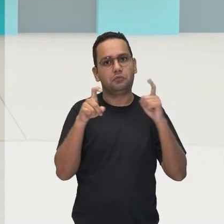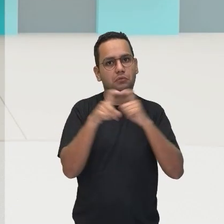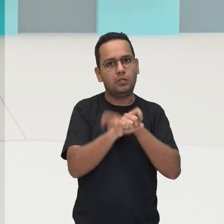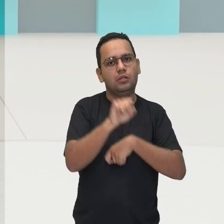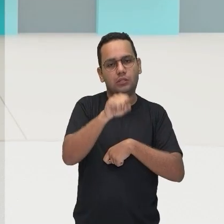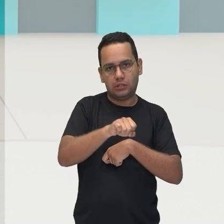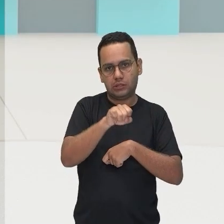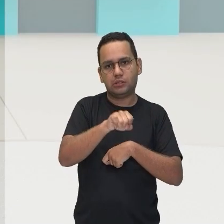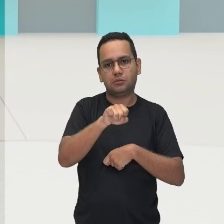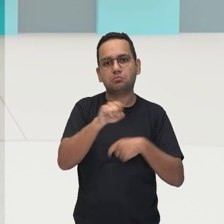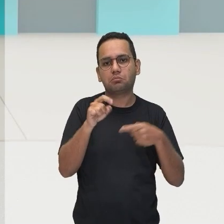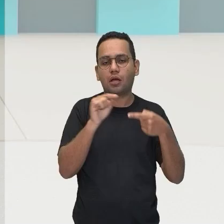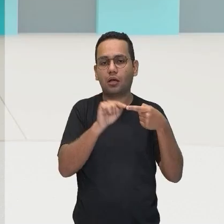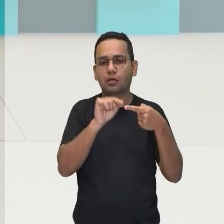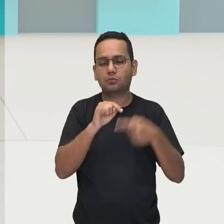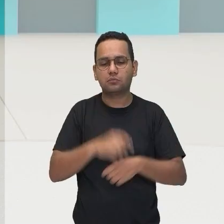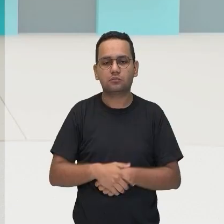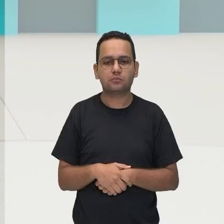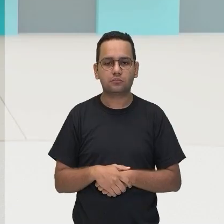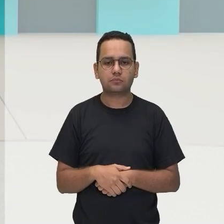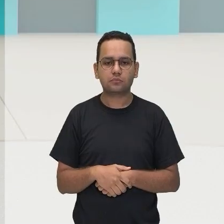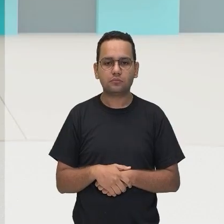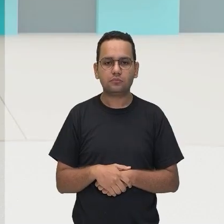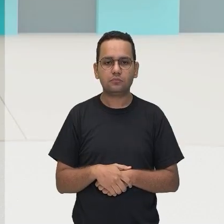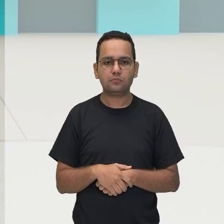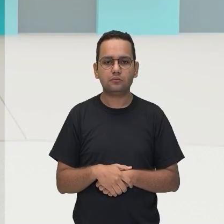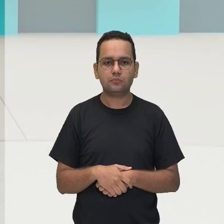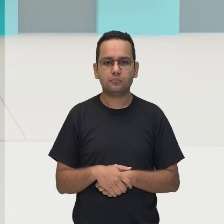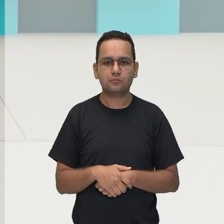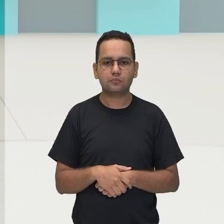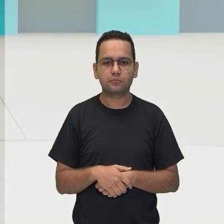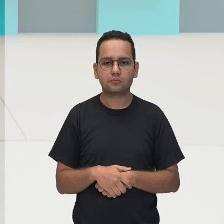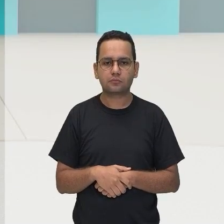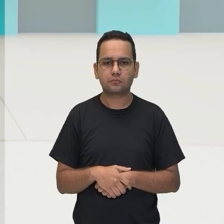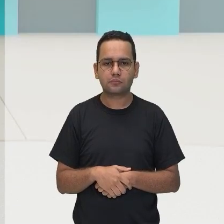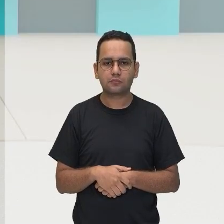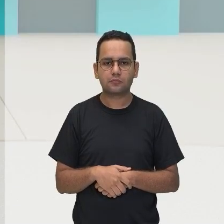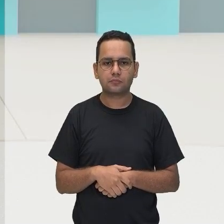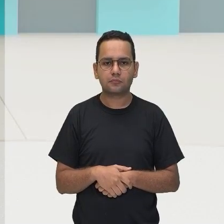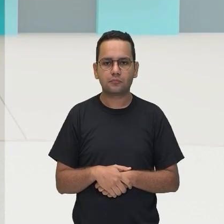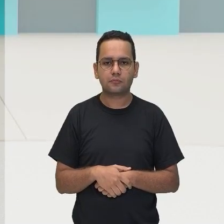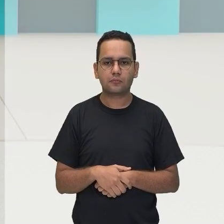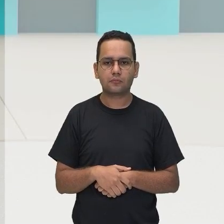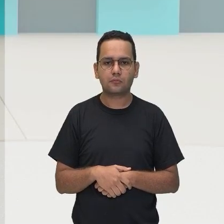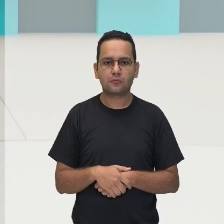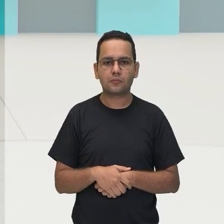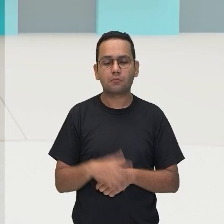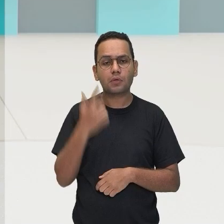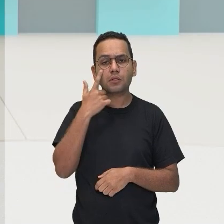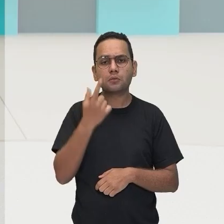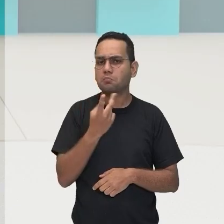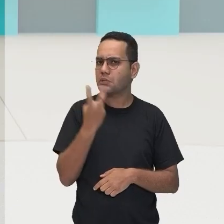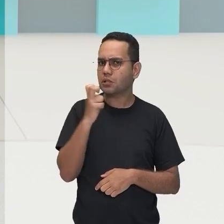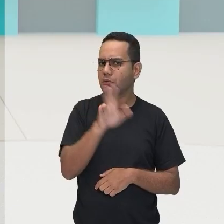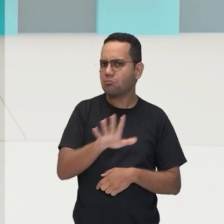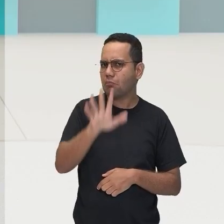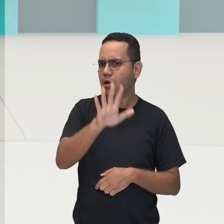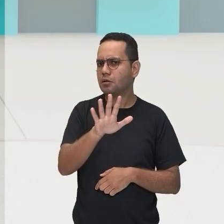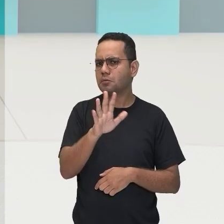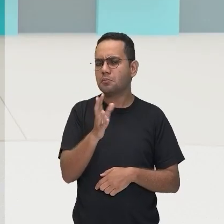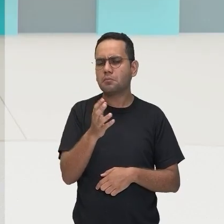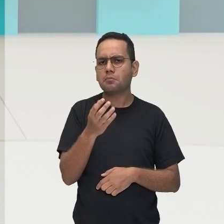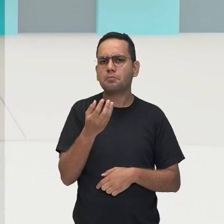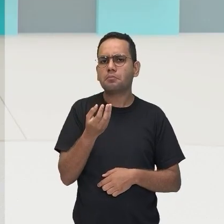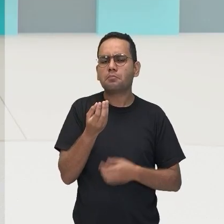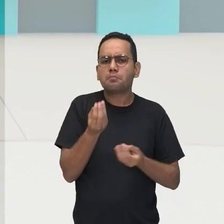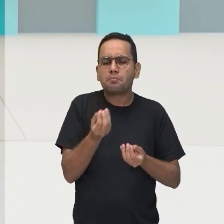nessa travessia, né? Observem aí que ele tem que passar, né? Fazer esse trajeto, passando ali, se